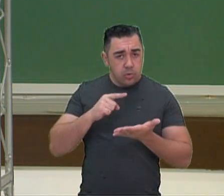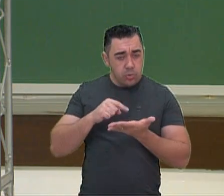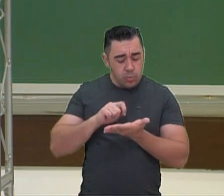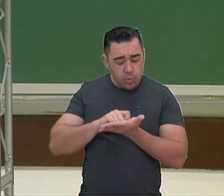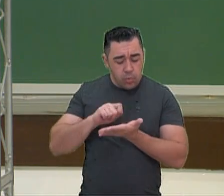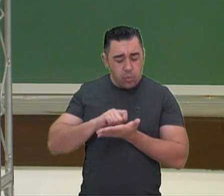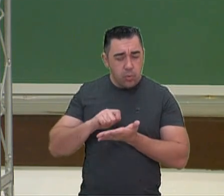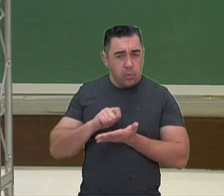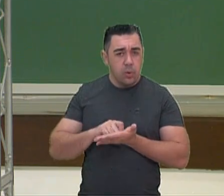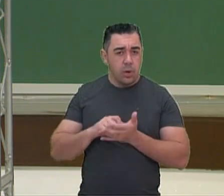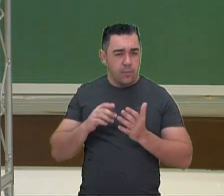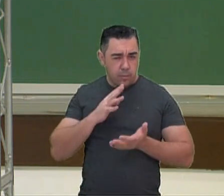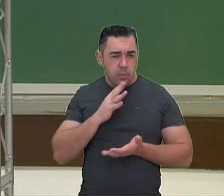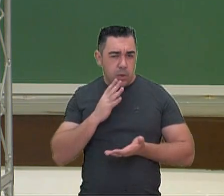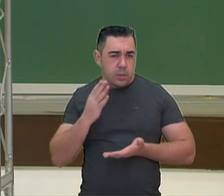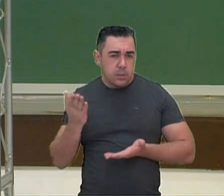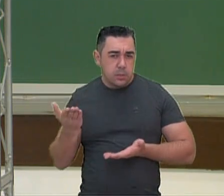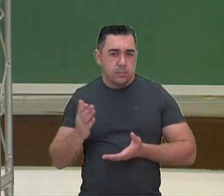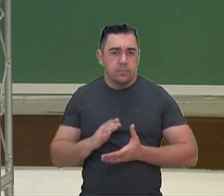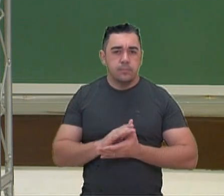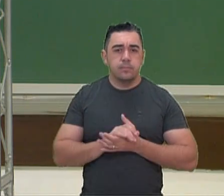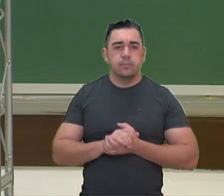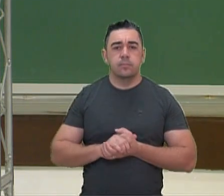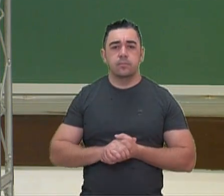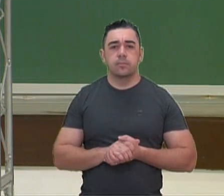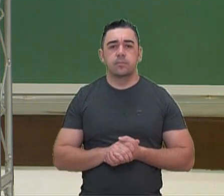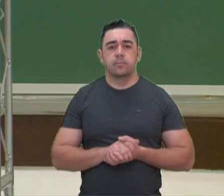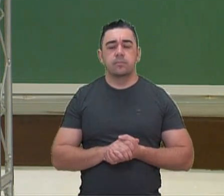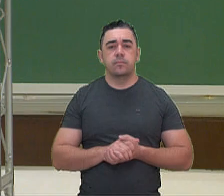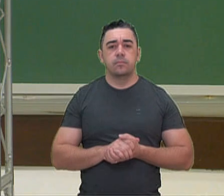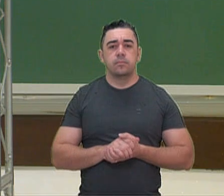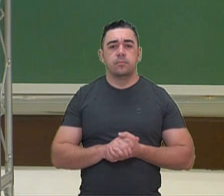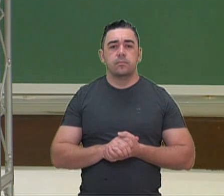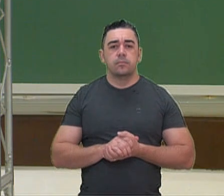diário. Vamos conhecê-las?